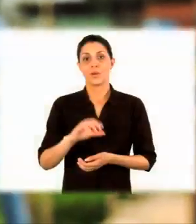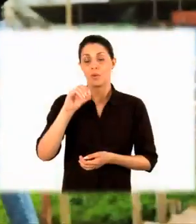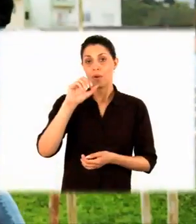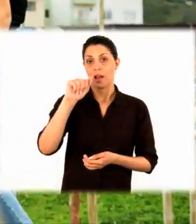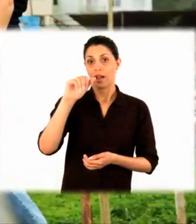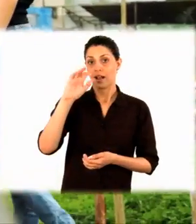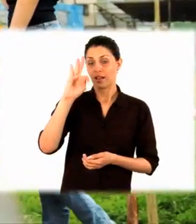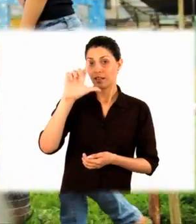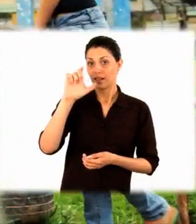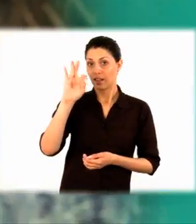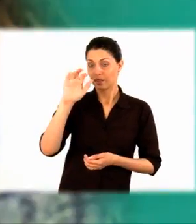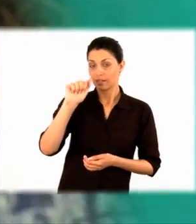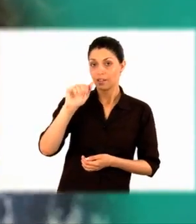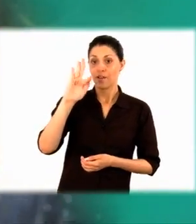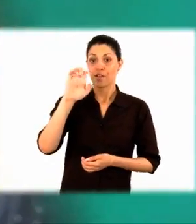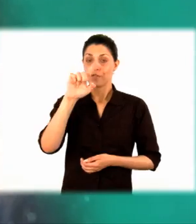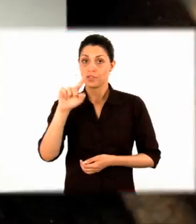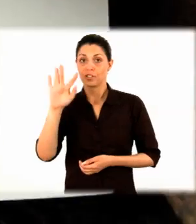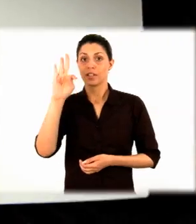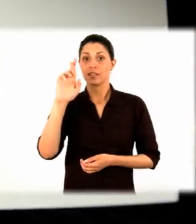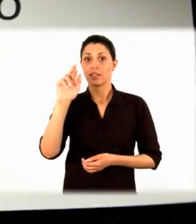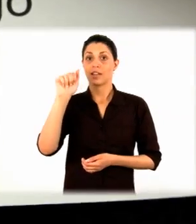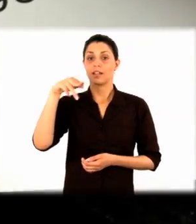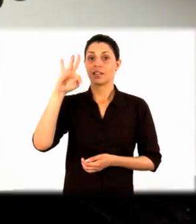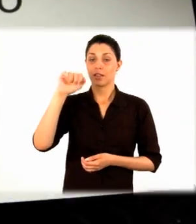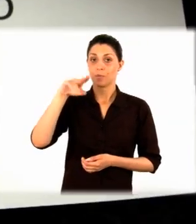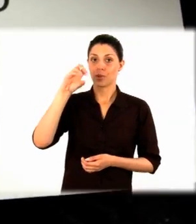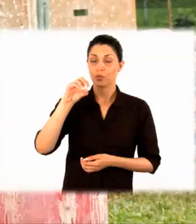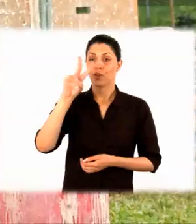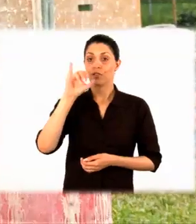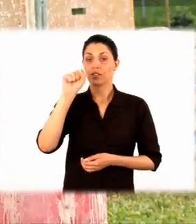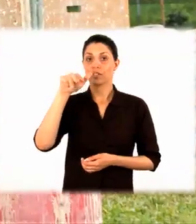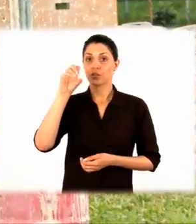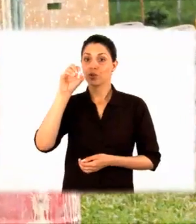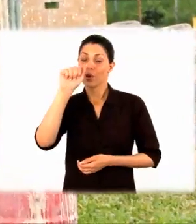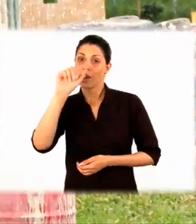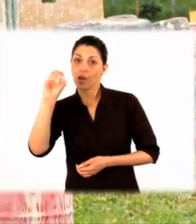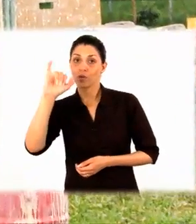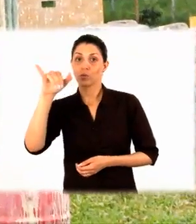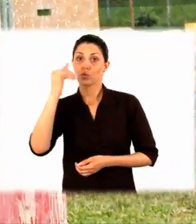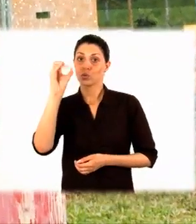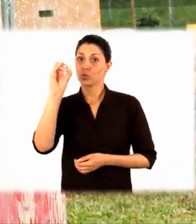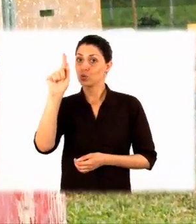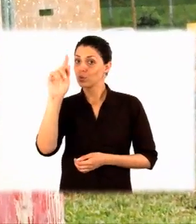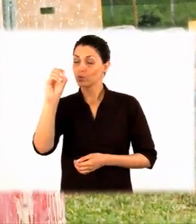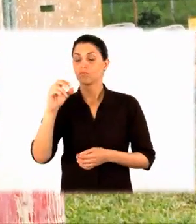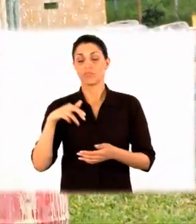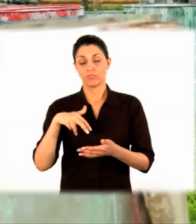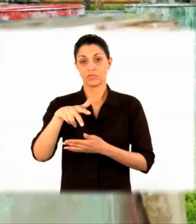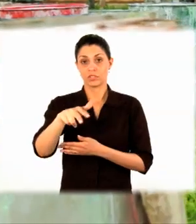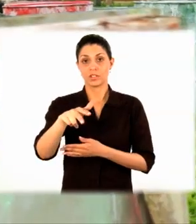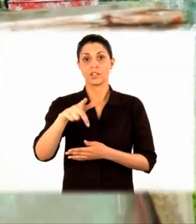O atleta fez tratamento visando ao jogo. Siga em direção ao tambor